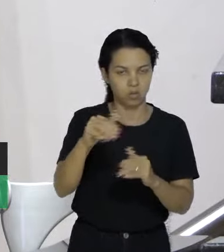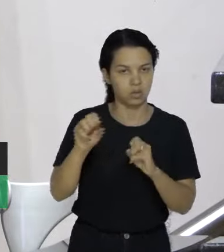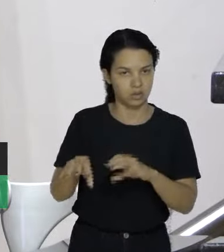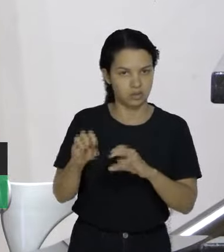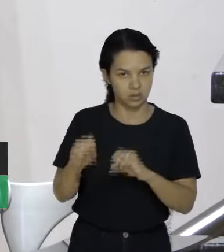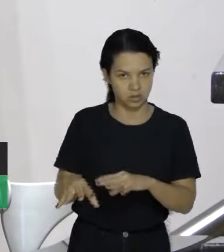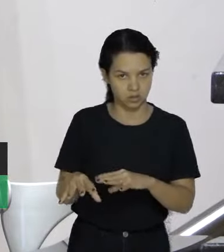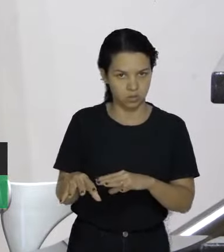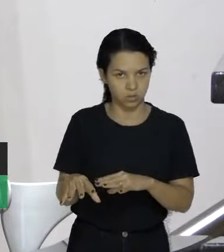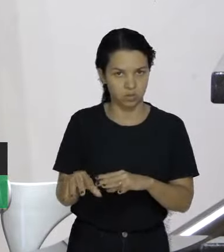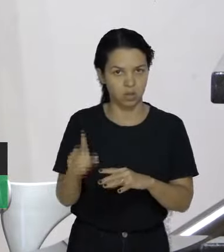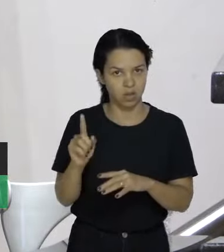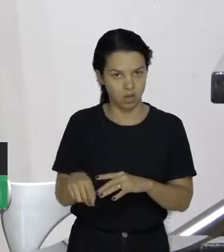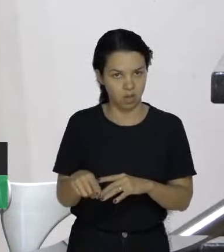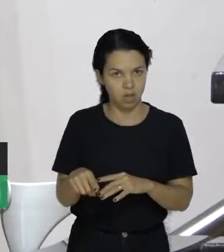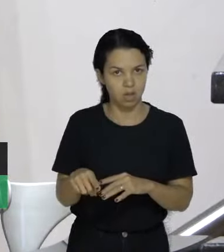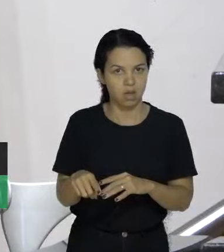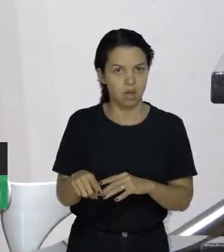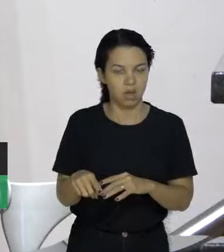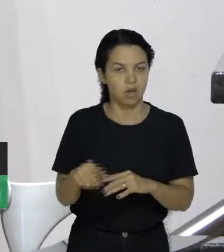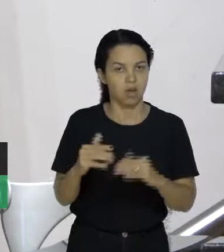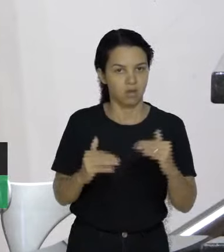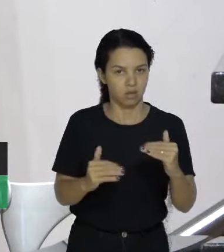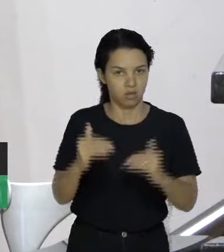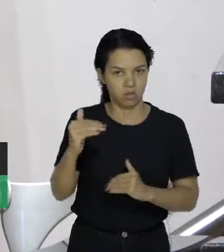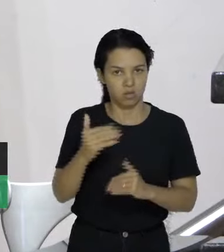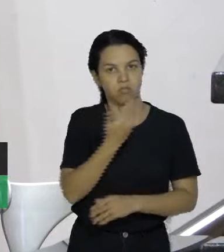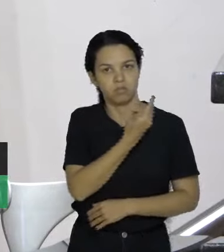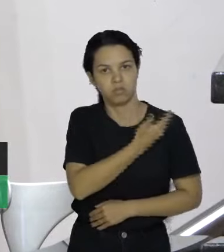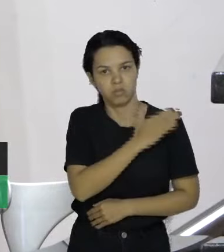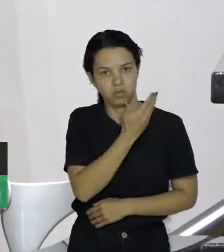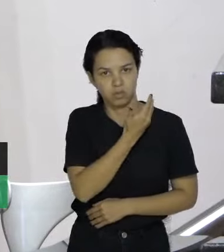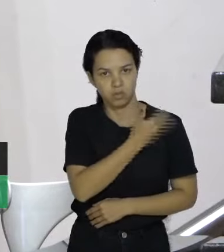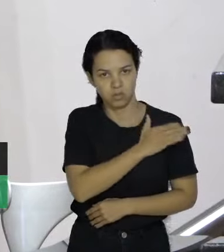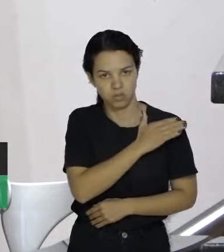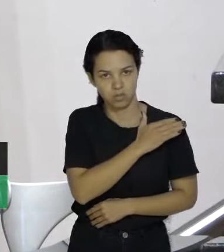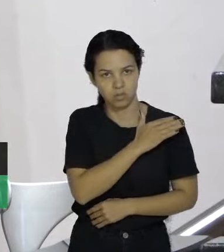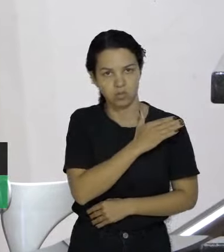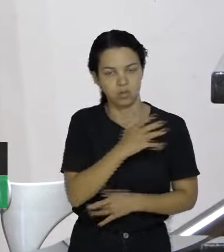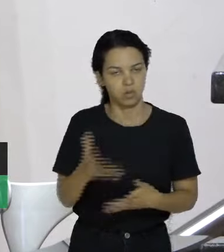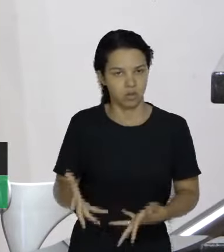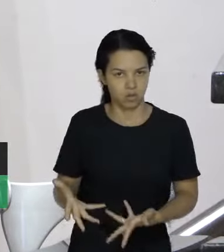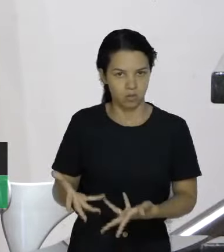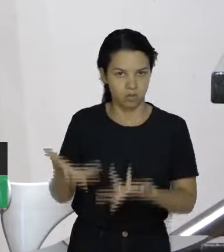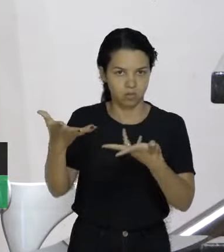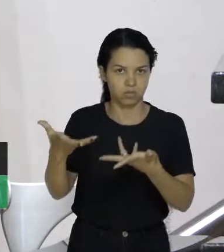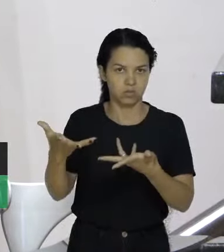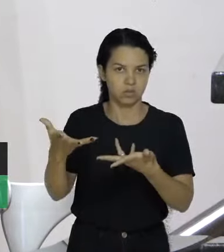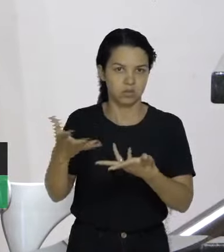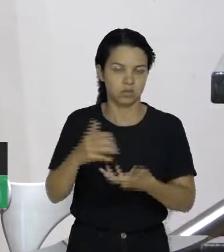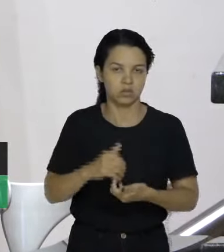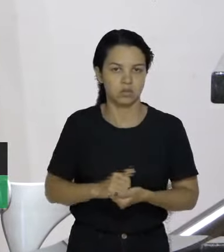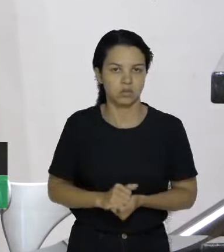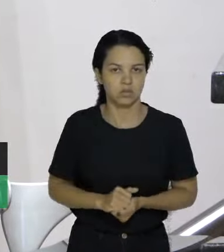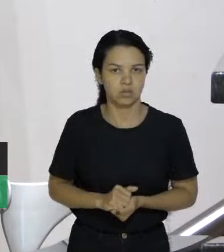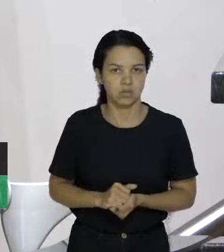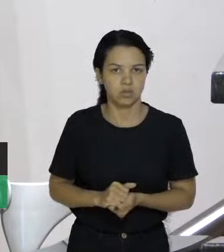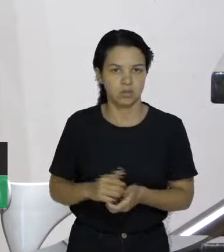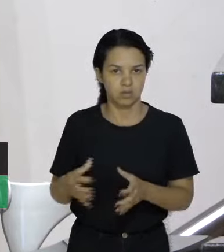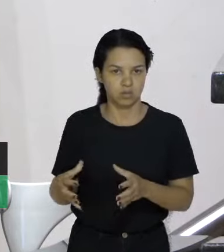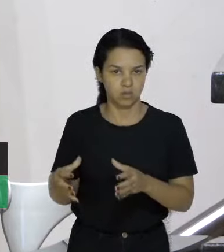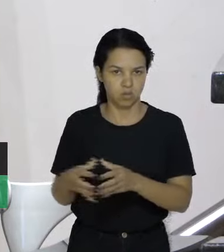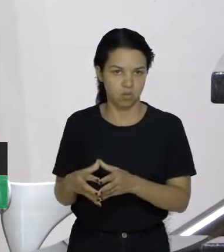realidade de uma Medida discriminatória que acaba reforçando a categorização de